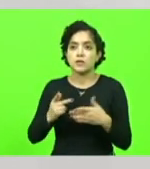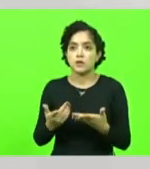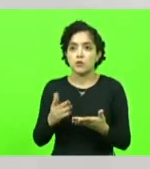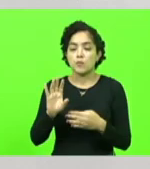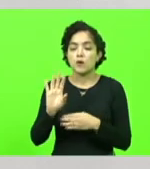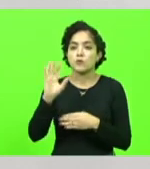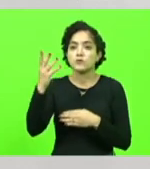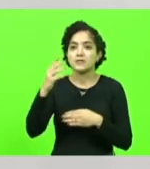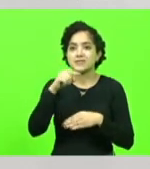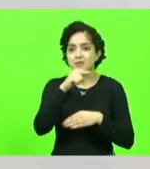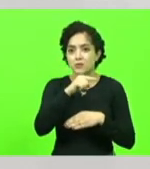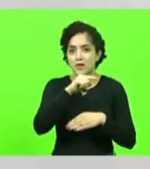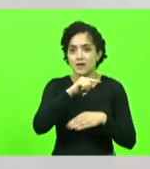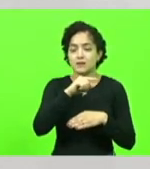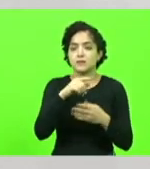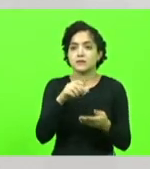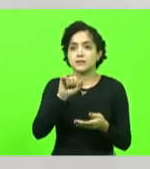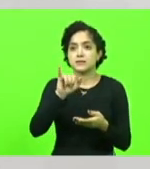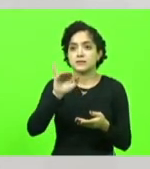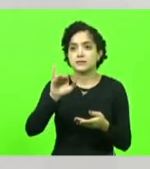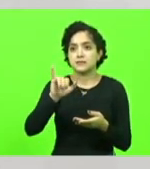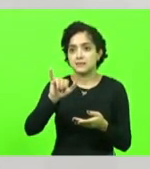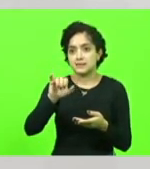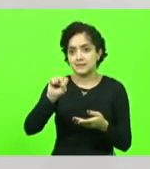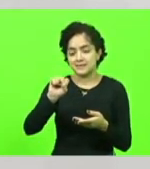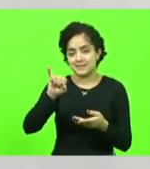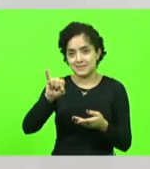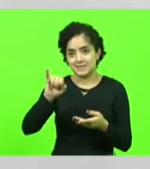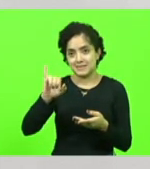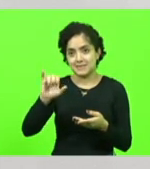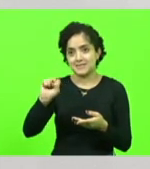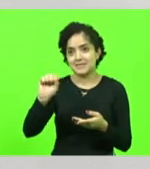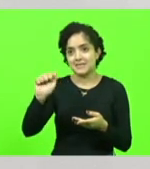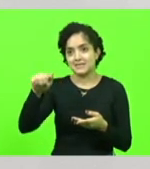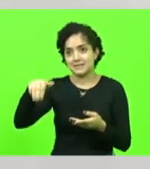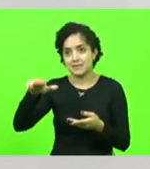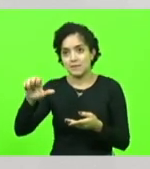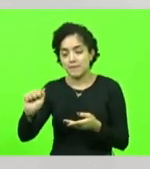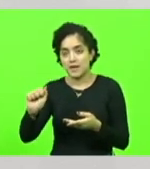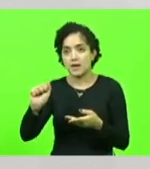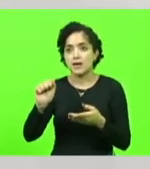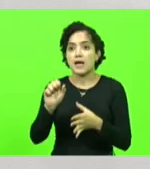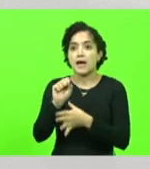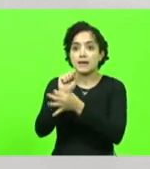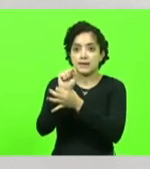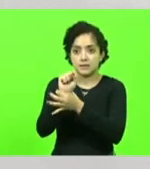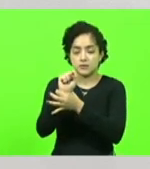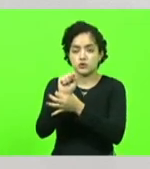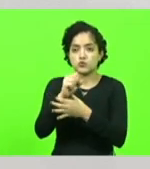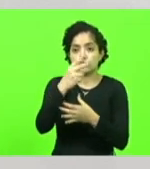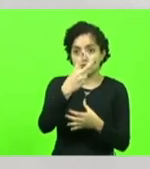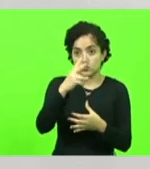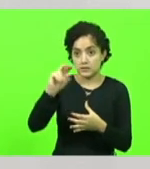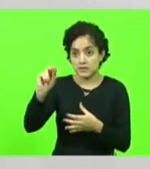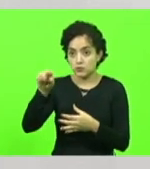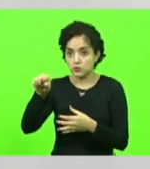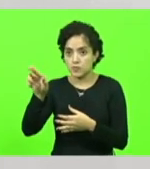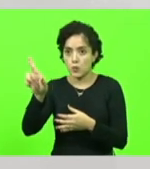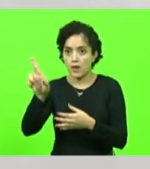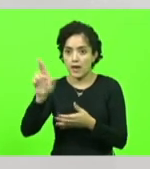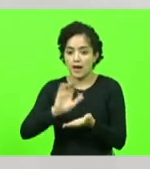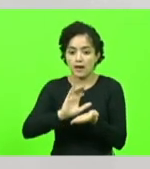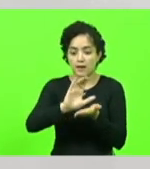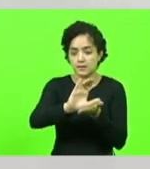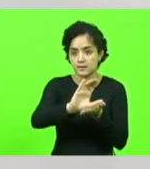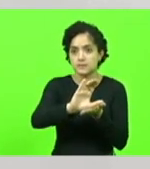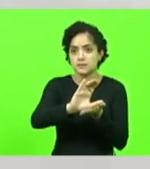serrana através do SISAMA. Aqui um abraço a toda a equipe do SISAMA, que hoje já tem garantido R$ 200 mil, vai ser